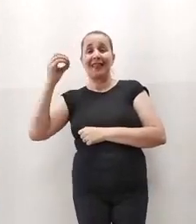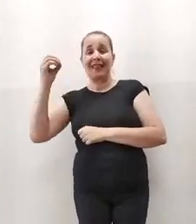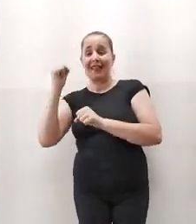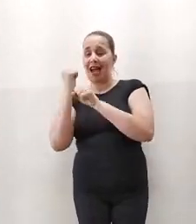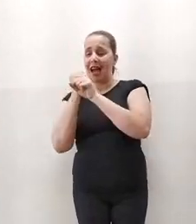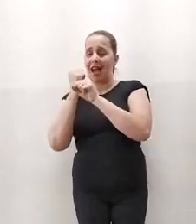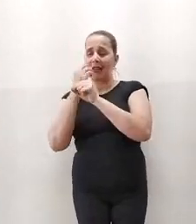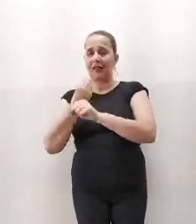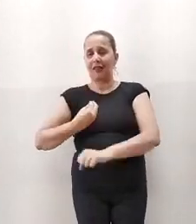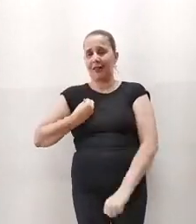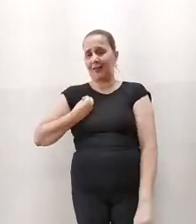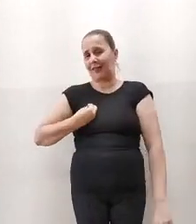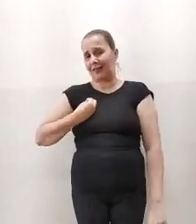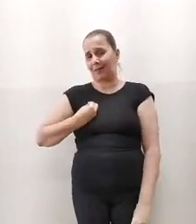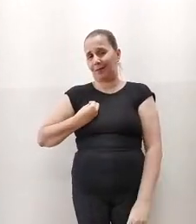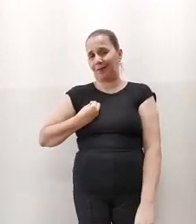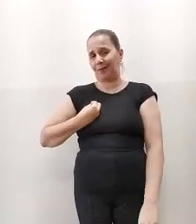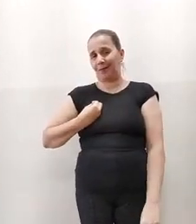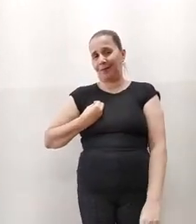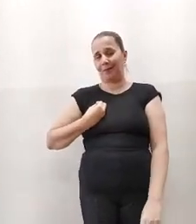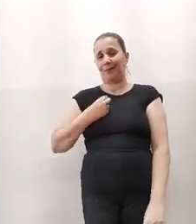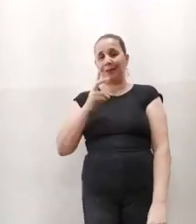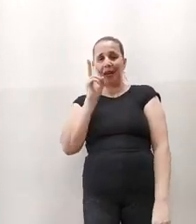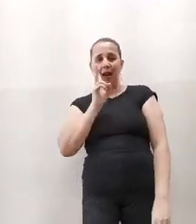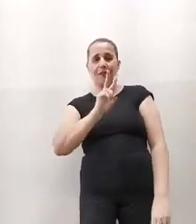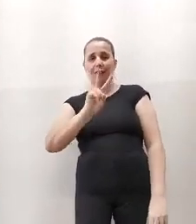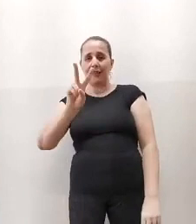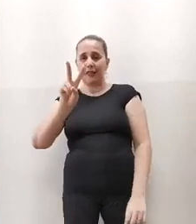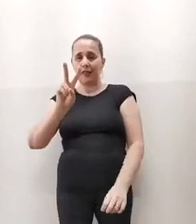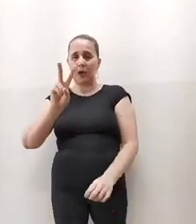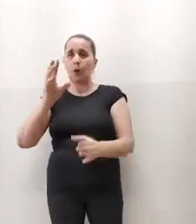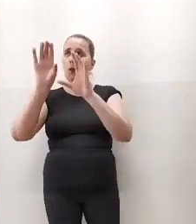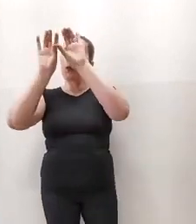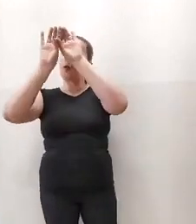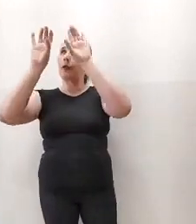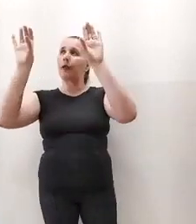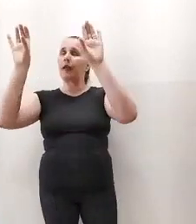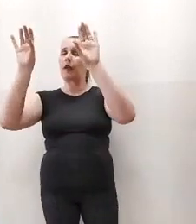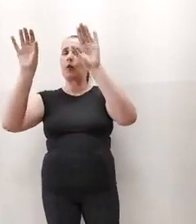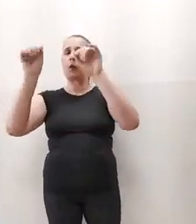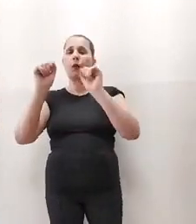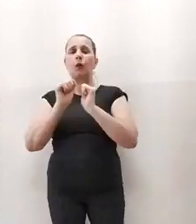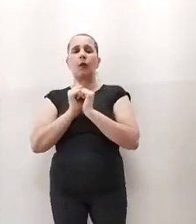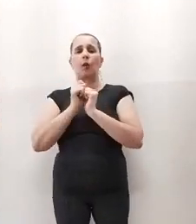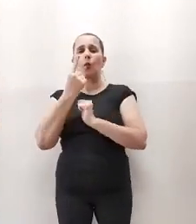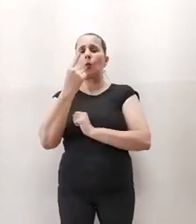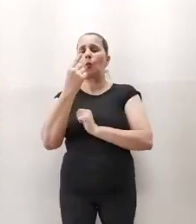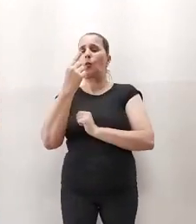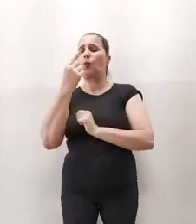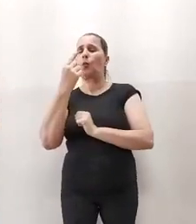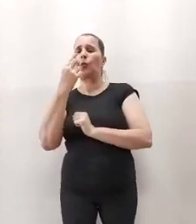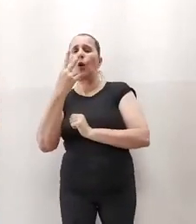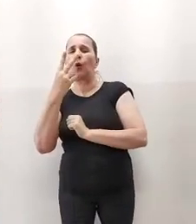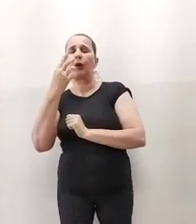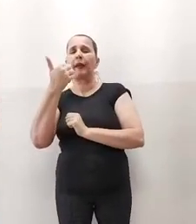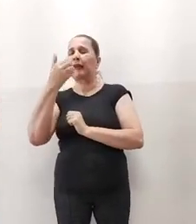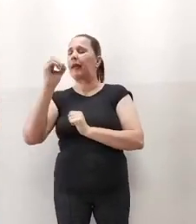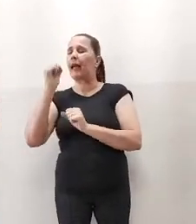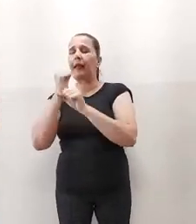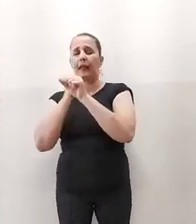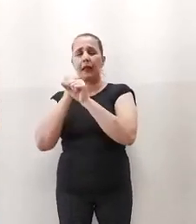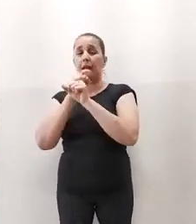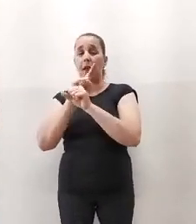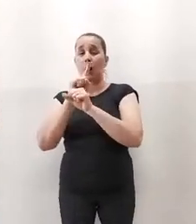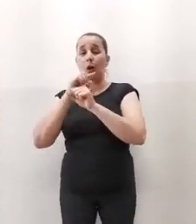vida. A visão celestial não nos custará 1 ano ou 10 anos. Ela